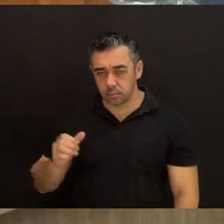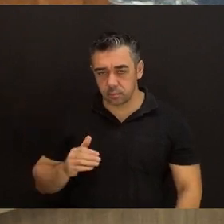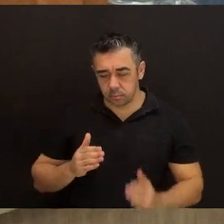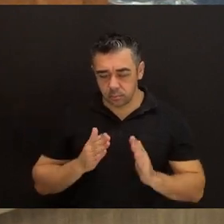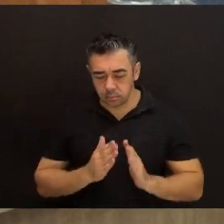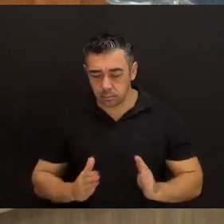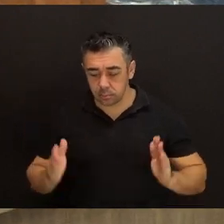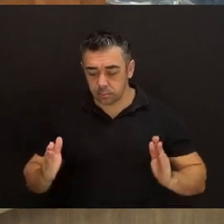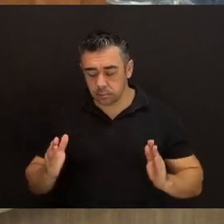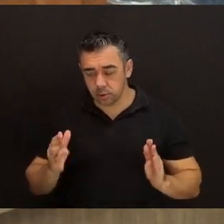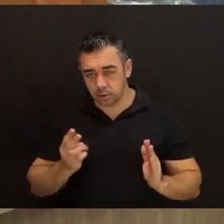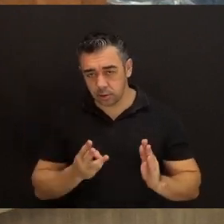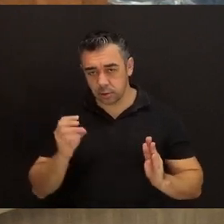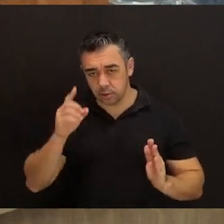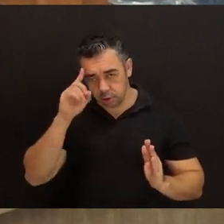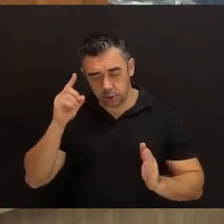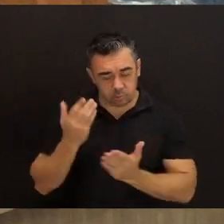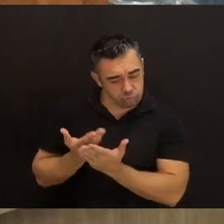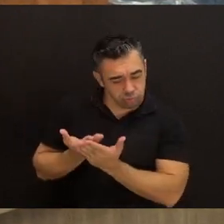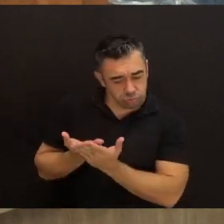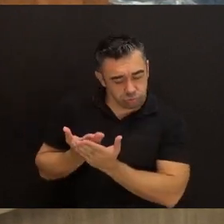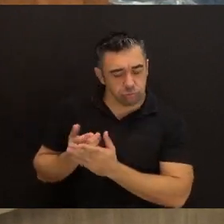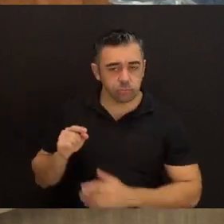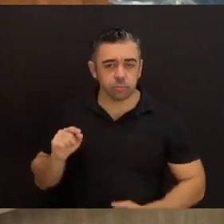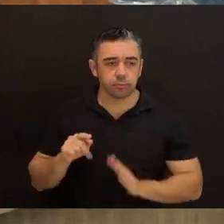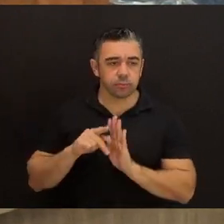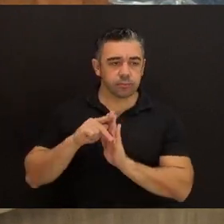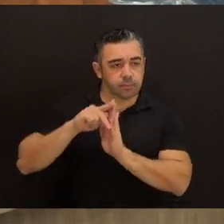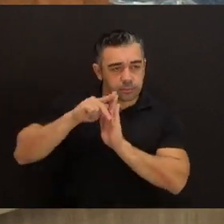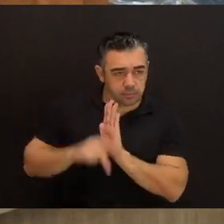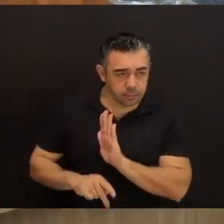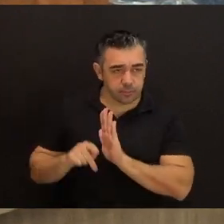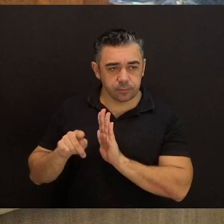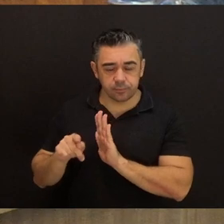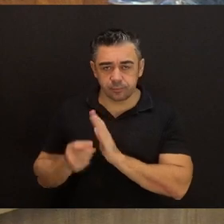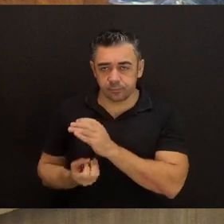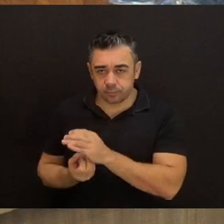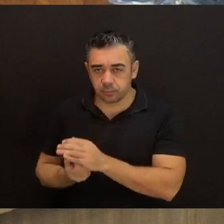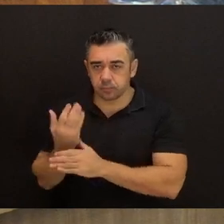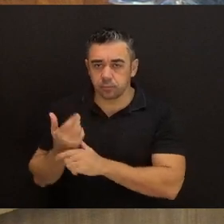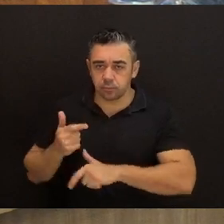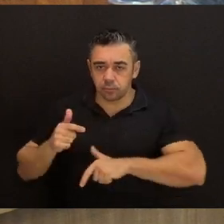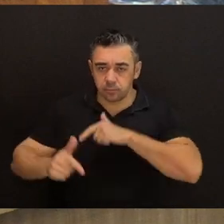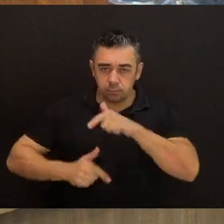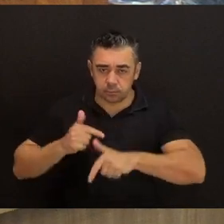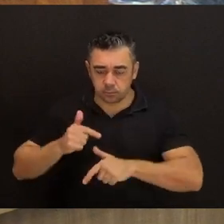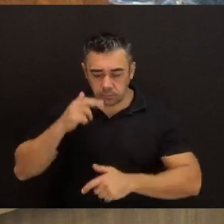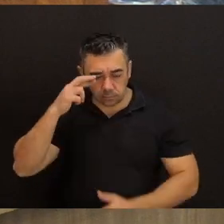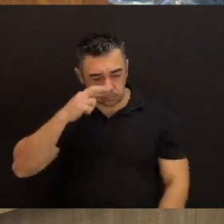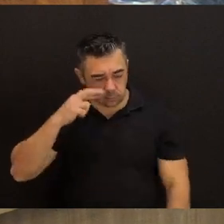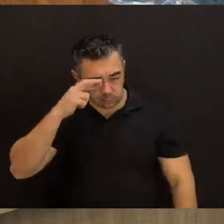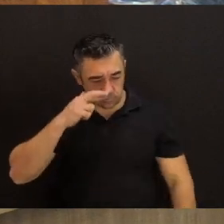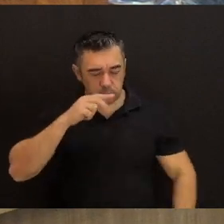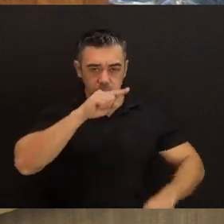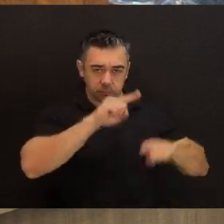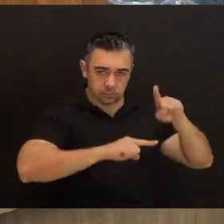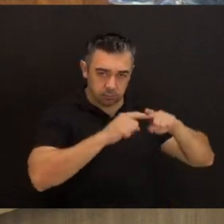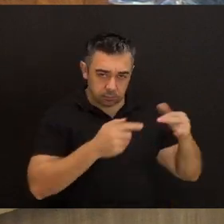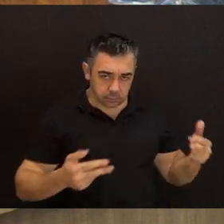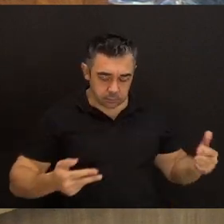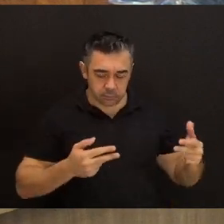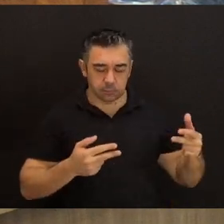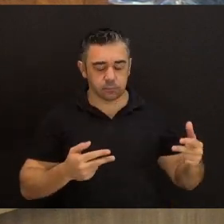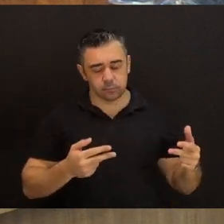esse projeto que trata aqui é que cria o serviço de inspeção Municipal de produtos de origem animal